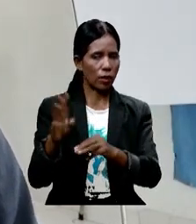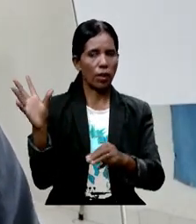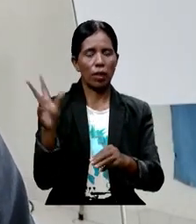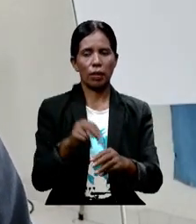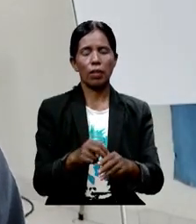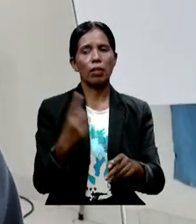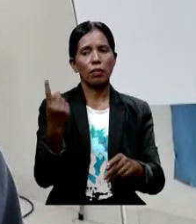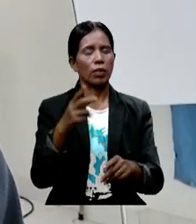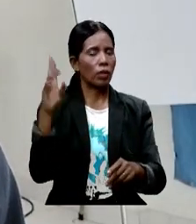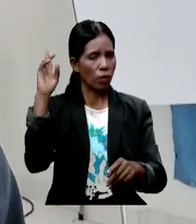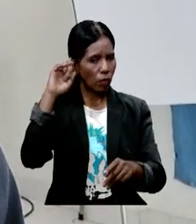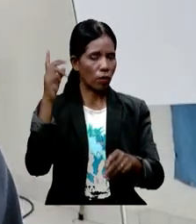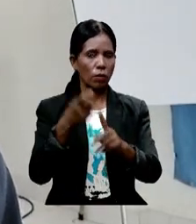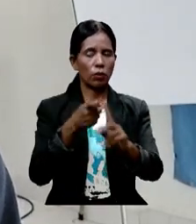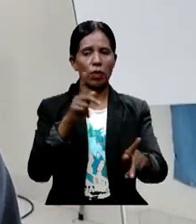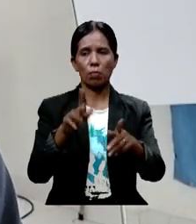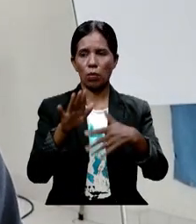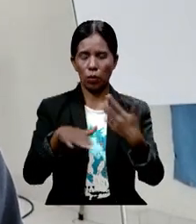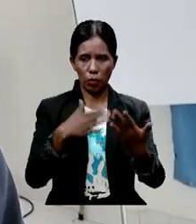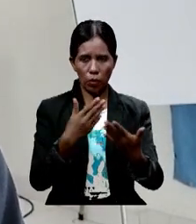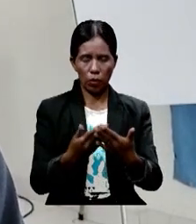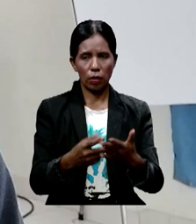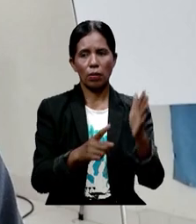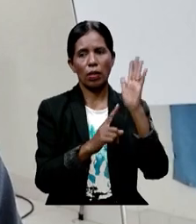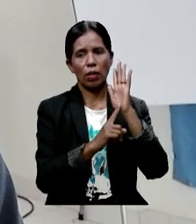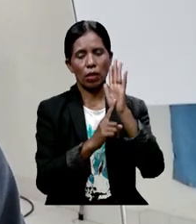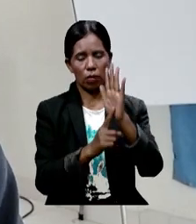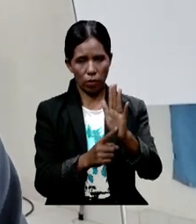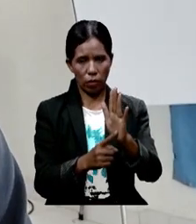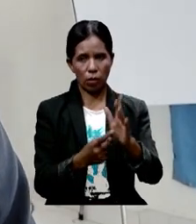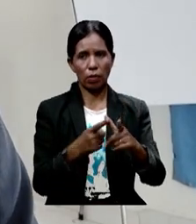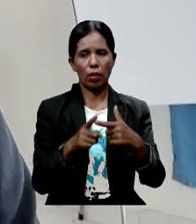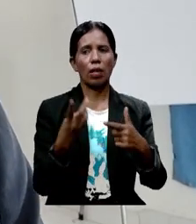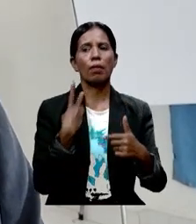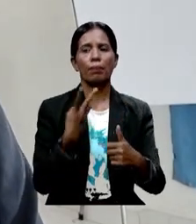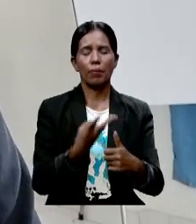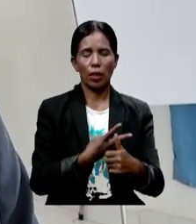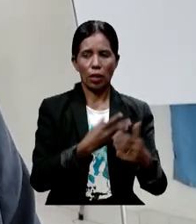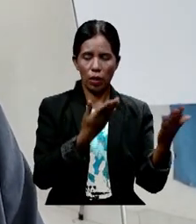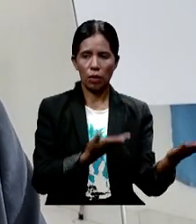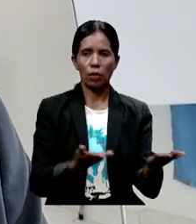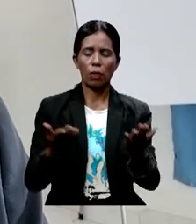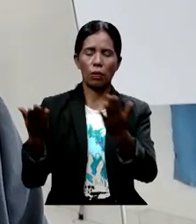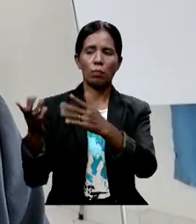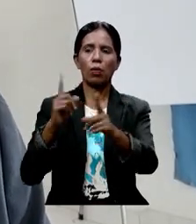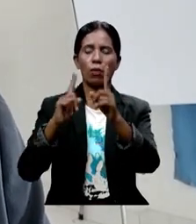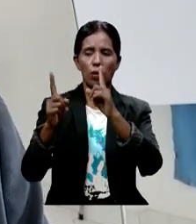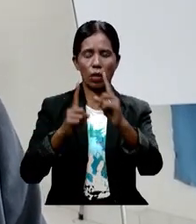rona, os entidades lubuquida, que mais tato. E a mim, Loriba consulta e